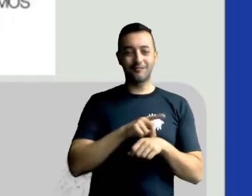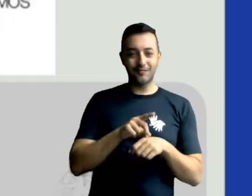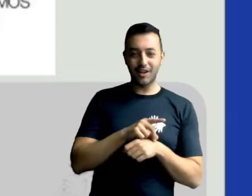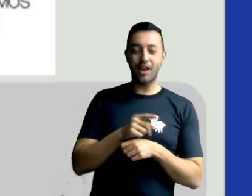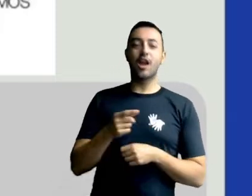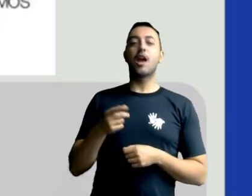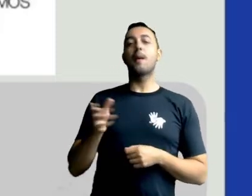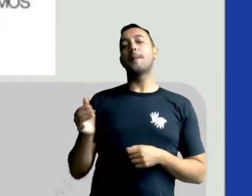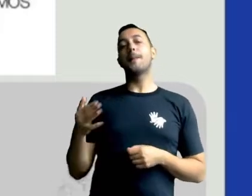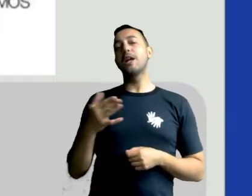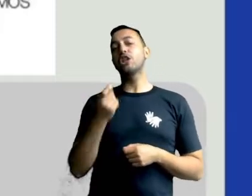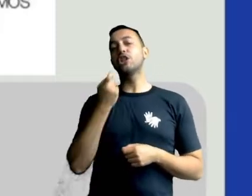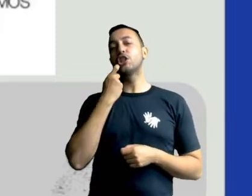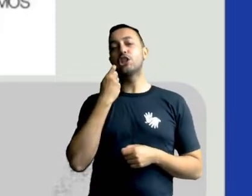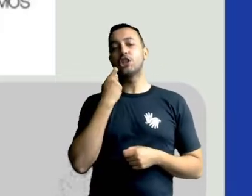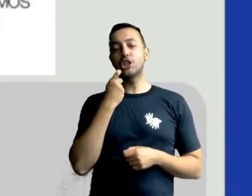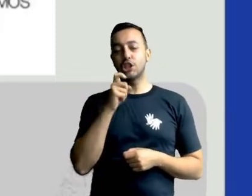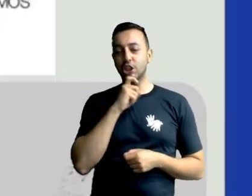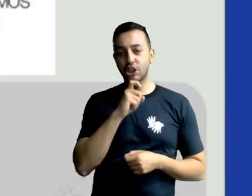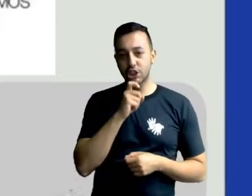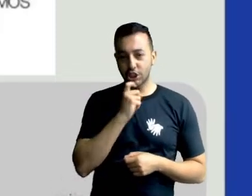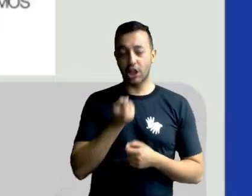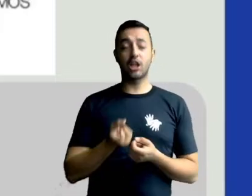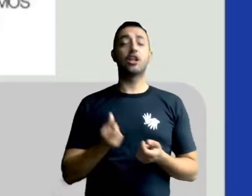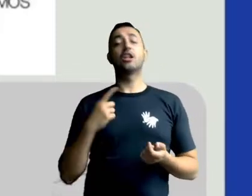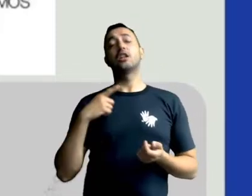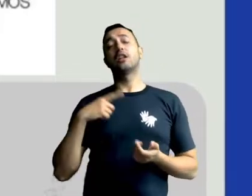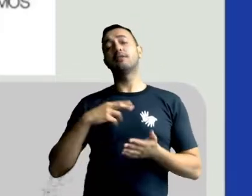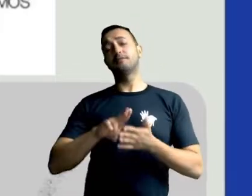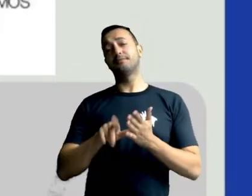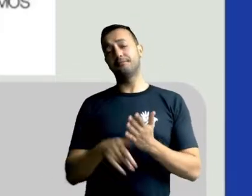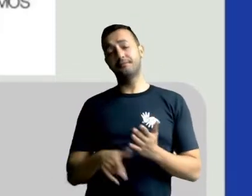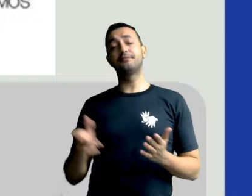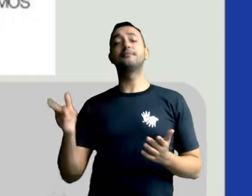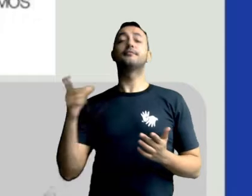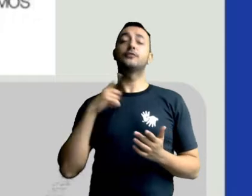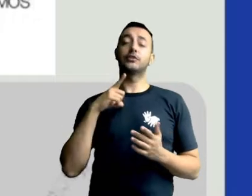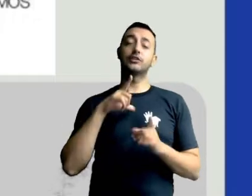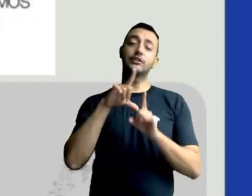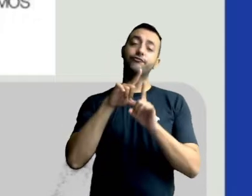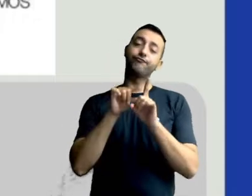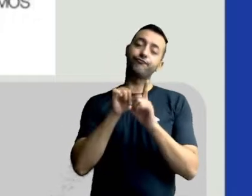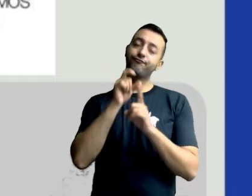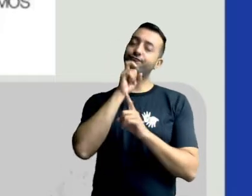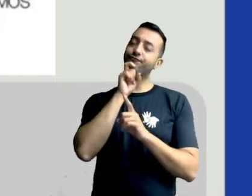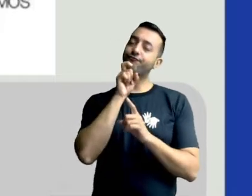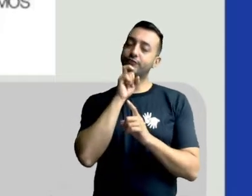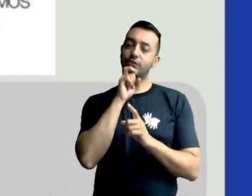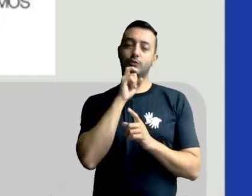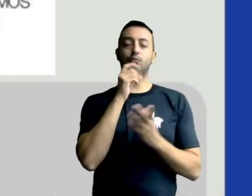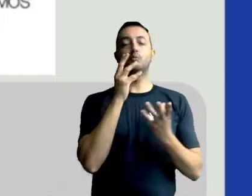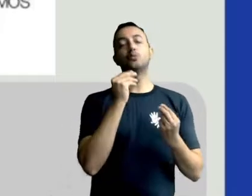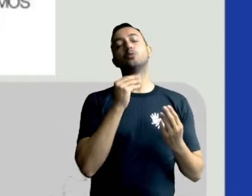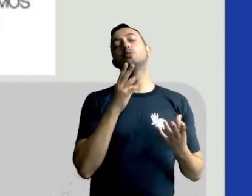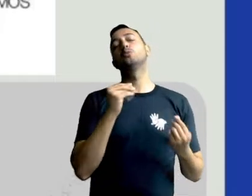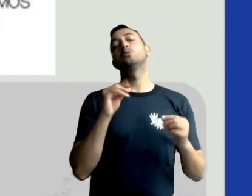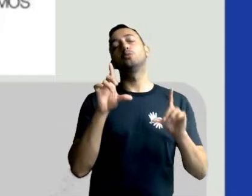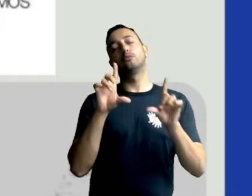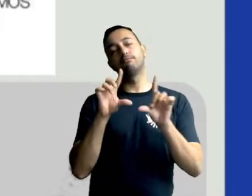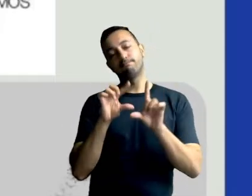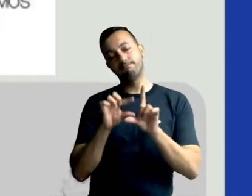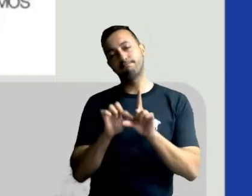peixe-gelo, entre outros animais que estão habituados a viver em temperaturas frias, temperaturas